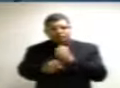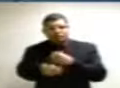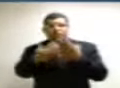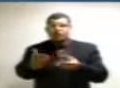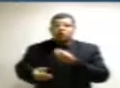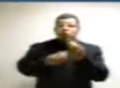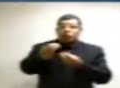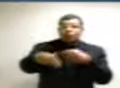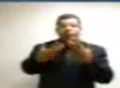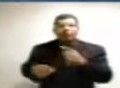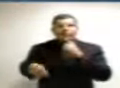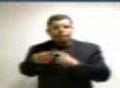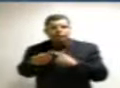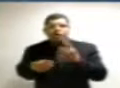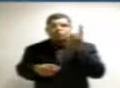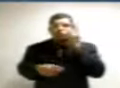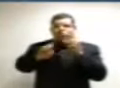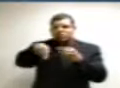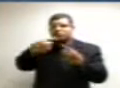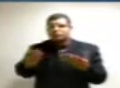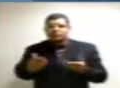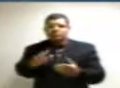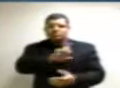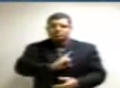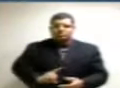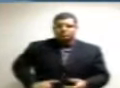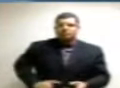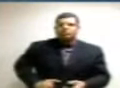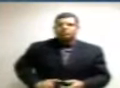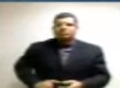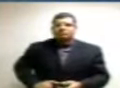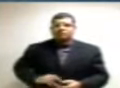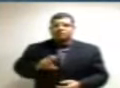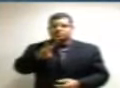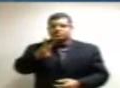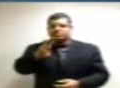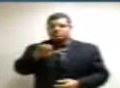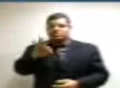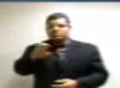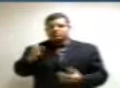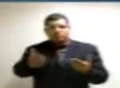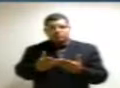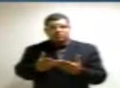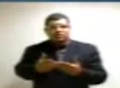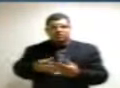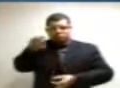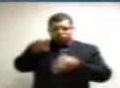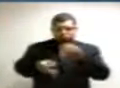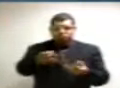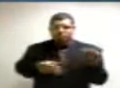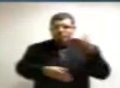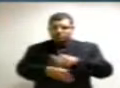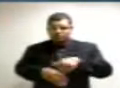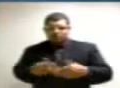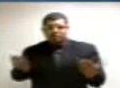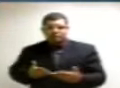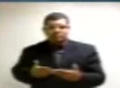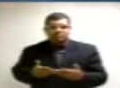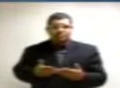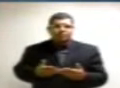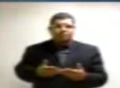orçamentária. Porque um dia, deputado Vicente, um dia o tribunal vem